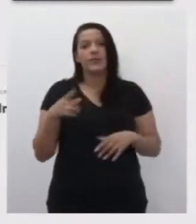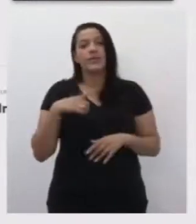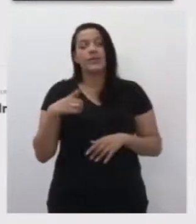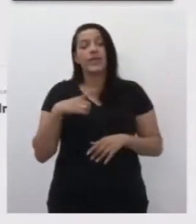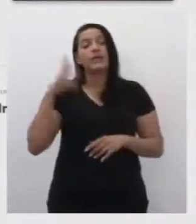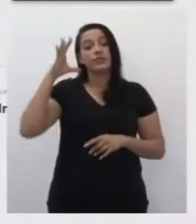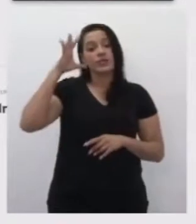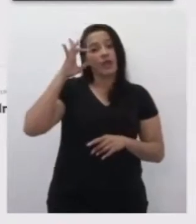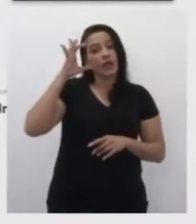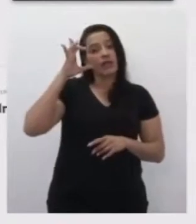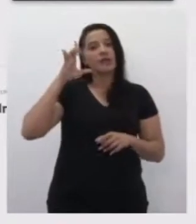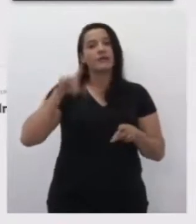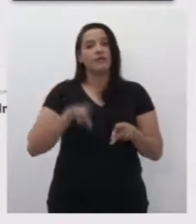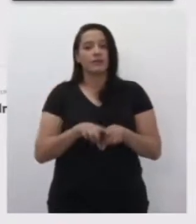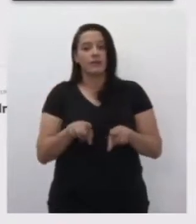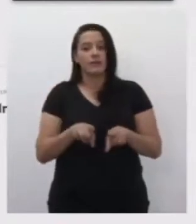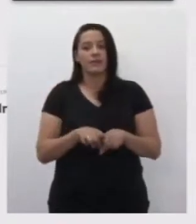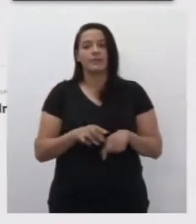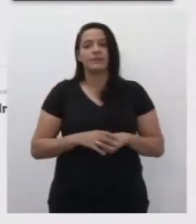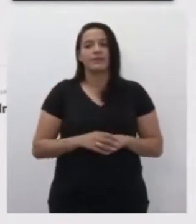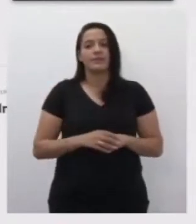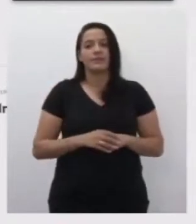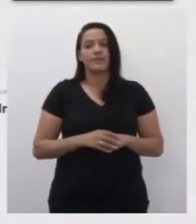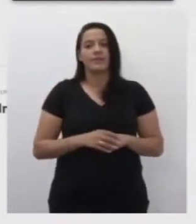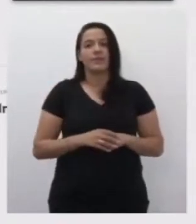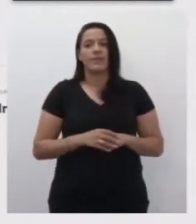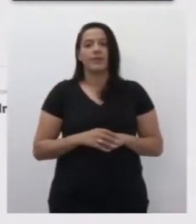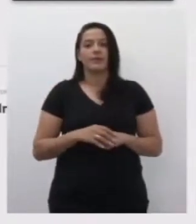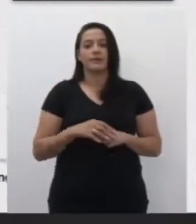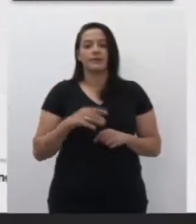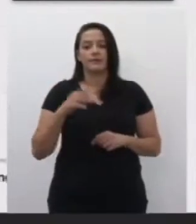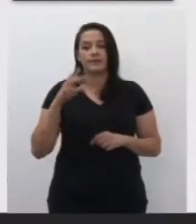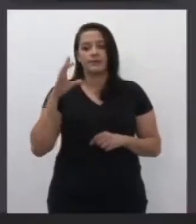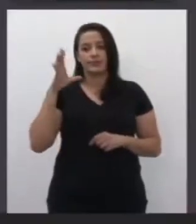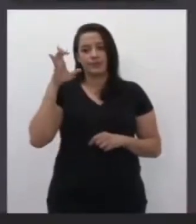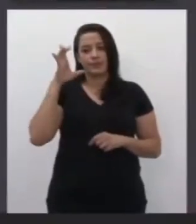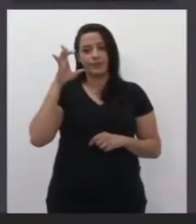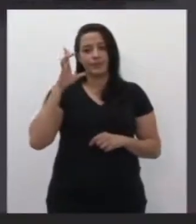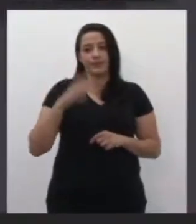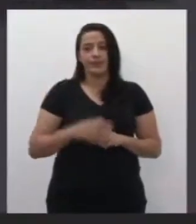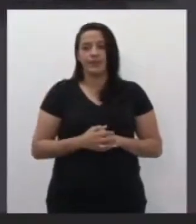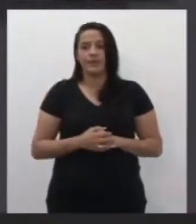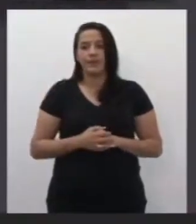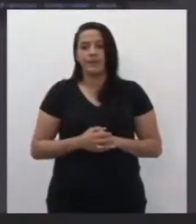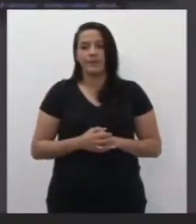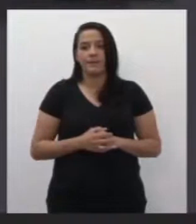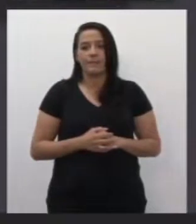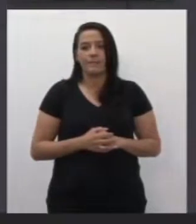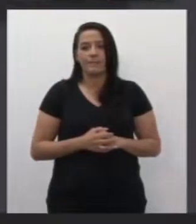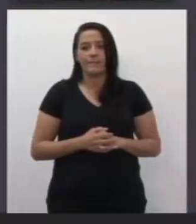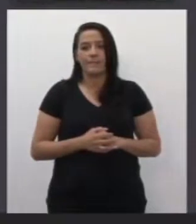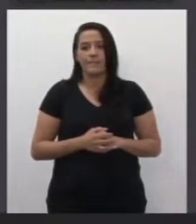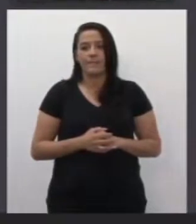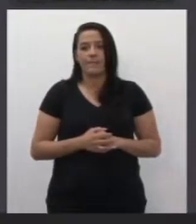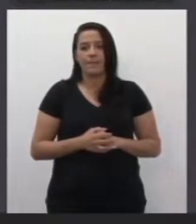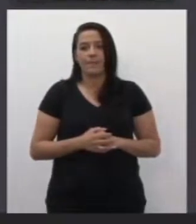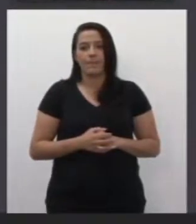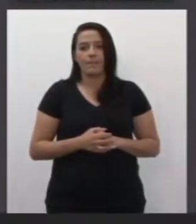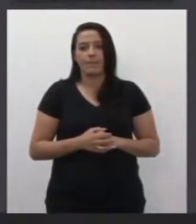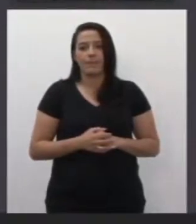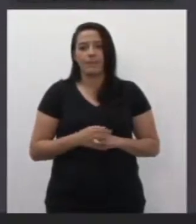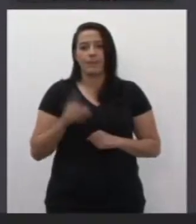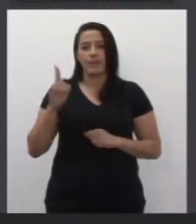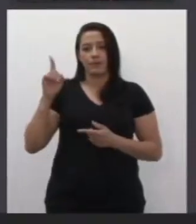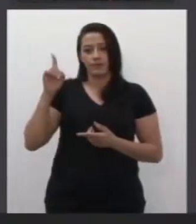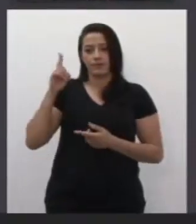Descomplica, que é o Instagram, vou dizer aqui no computador, mas no nosso perfil da internet,